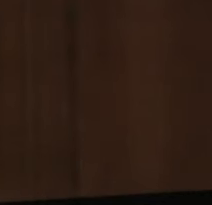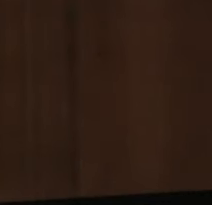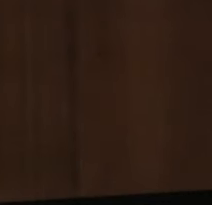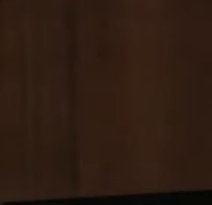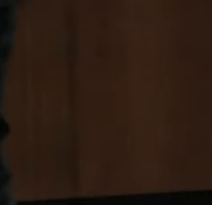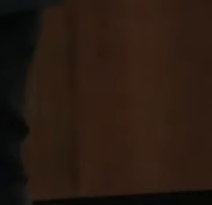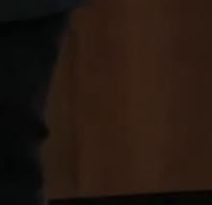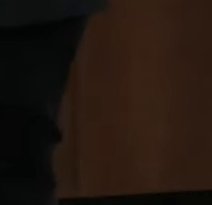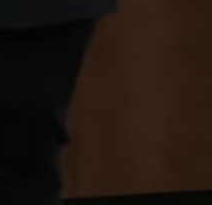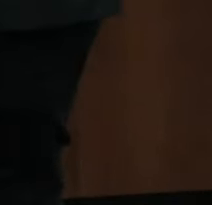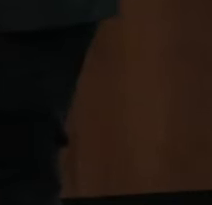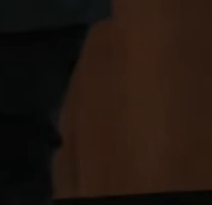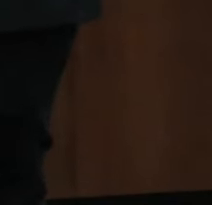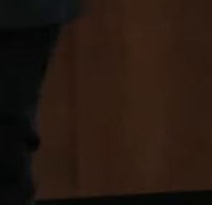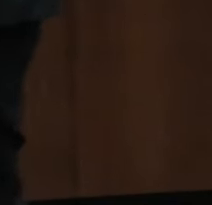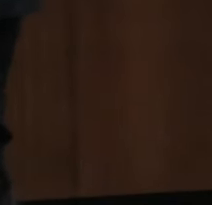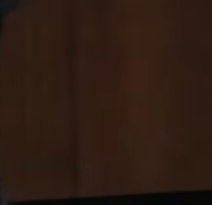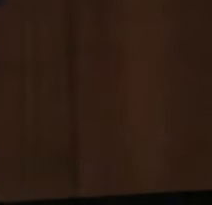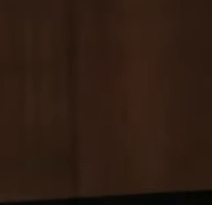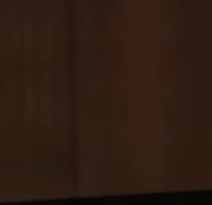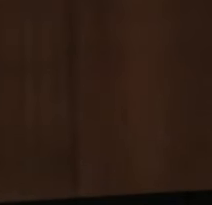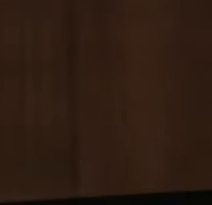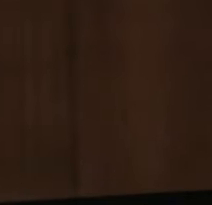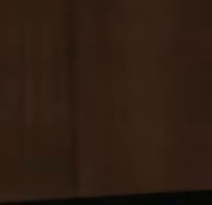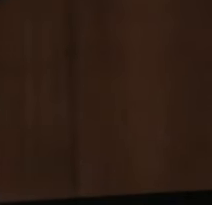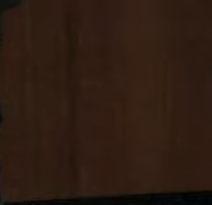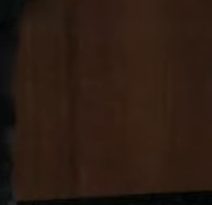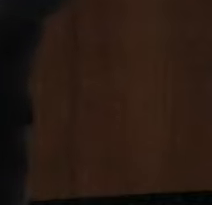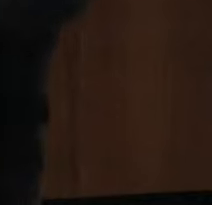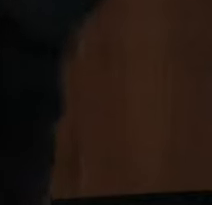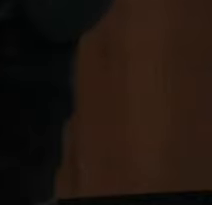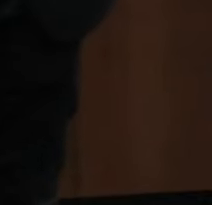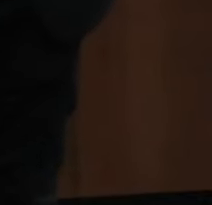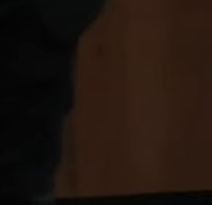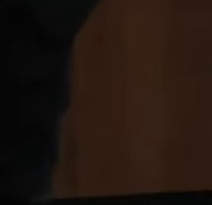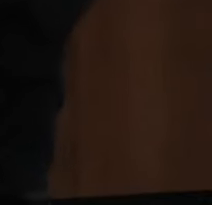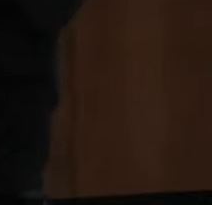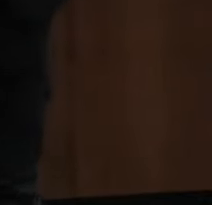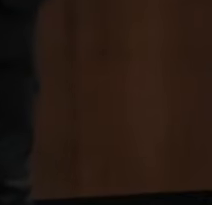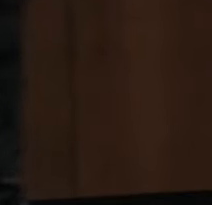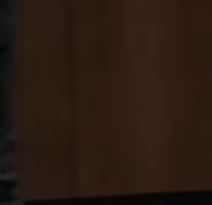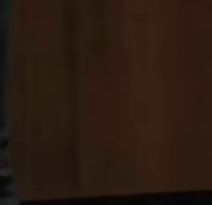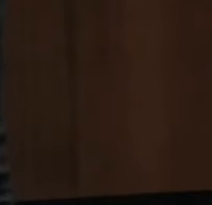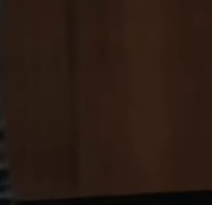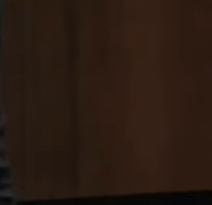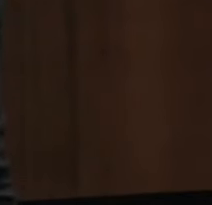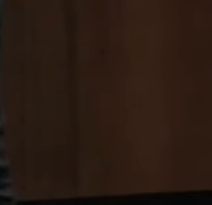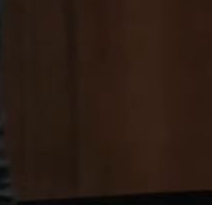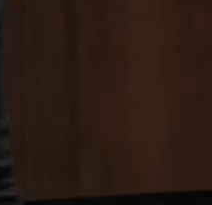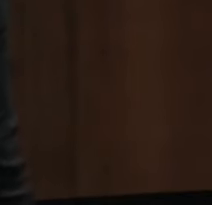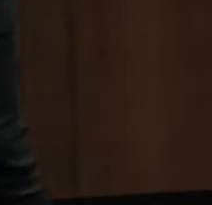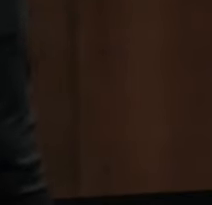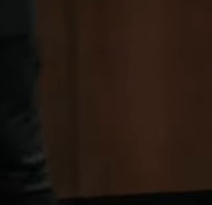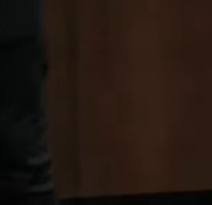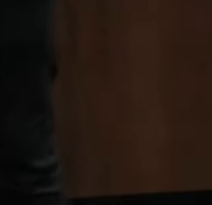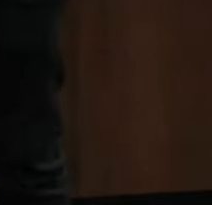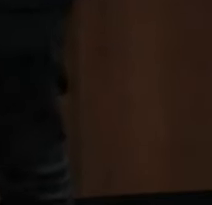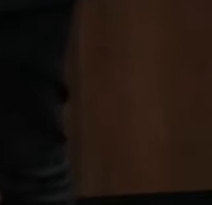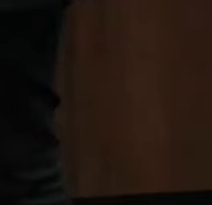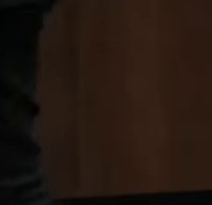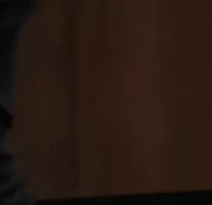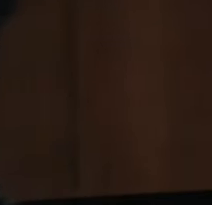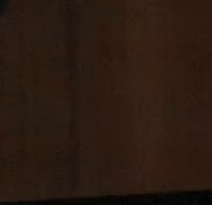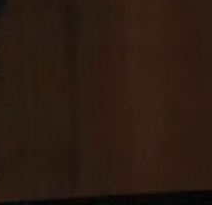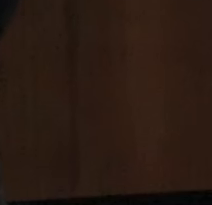ajustes na composição das carteiras efetivas. 13. Solicitar aos agentes operadores as informações necessárias sobre as aplicações dos